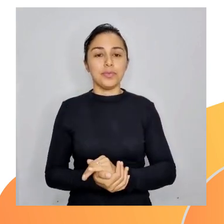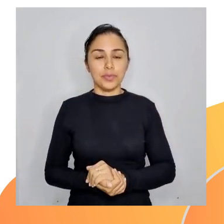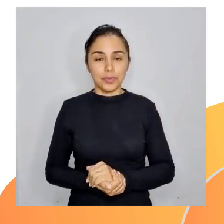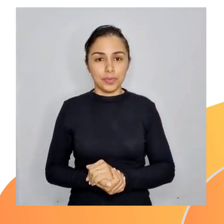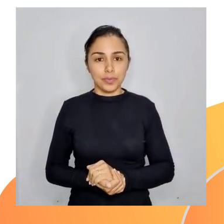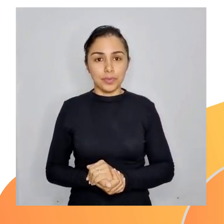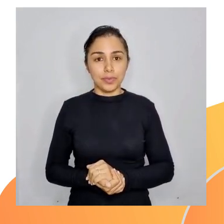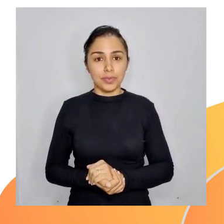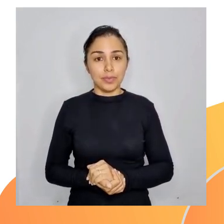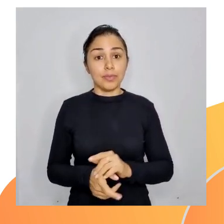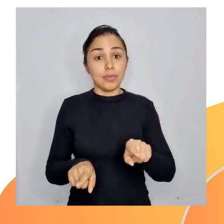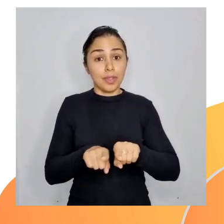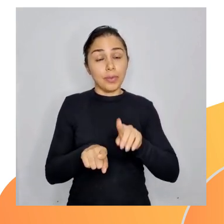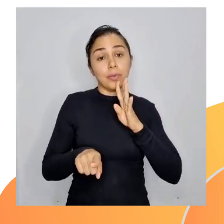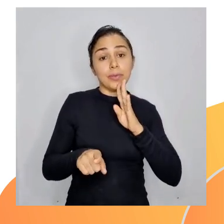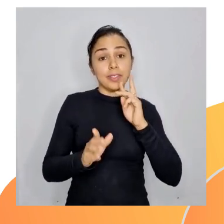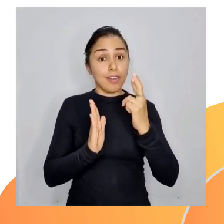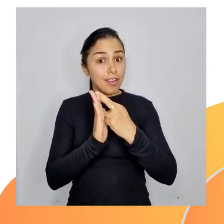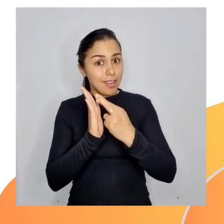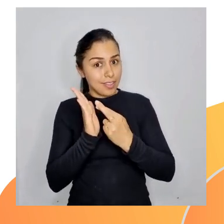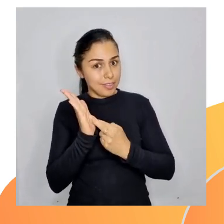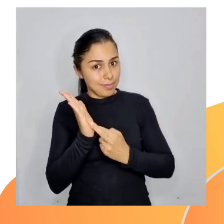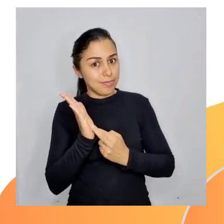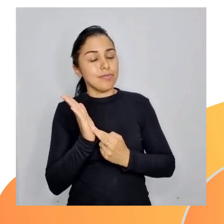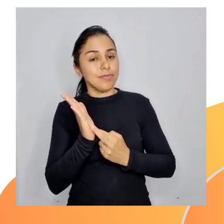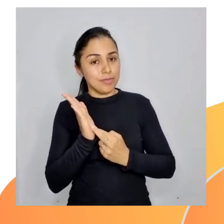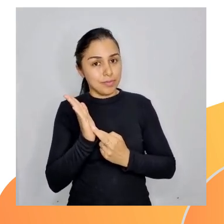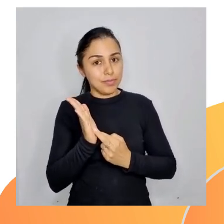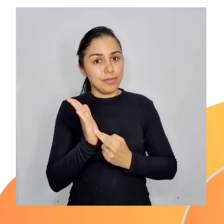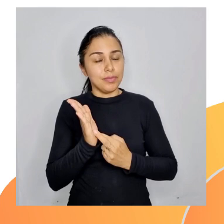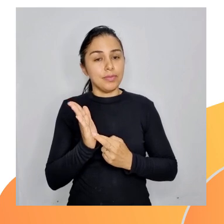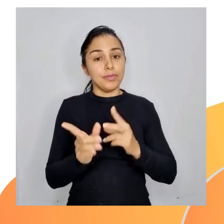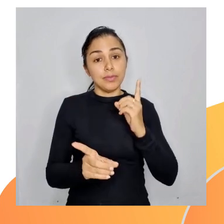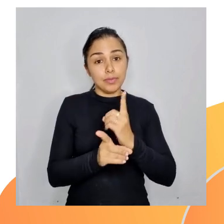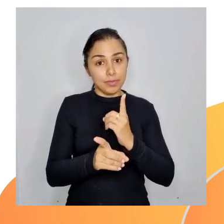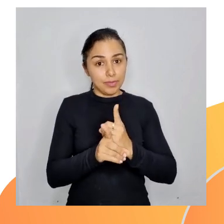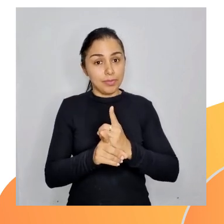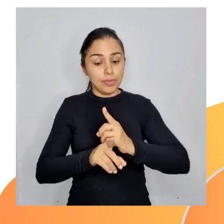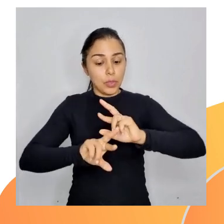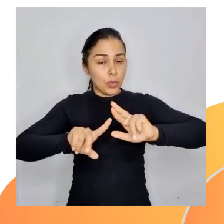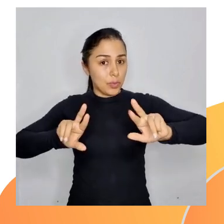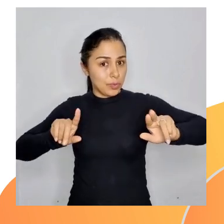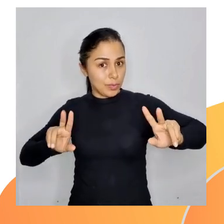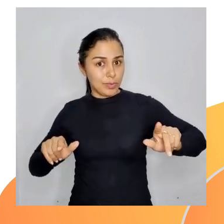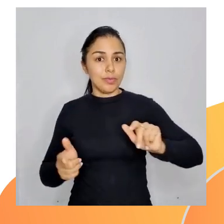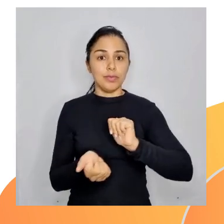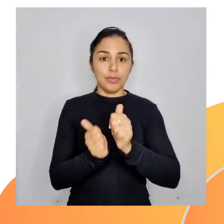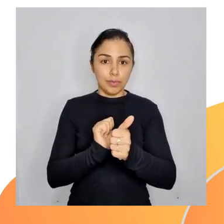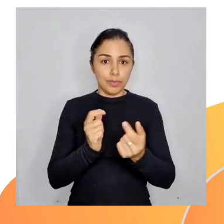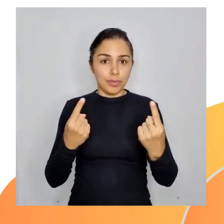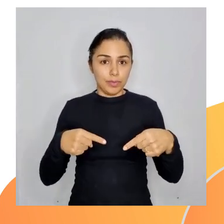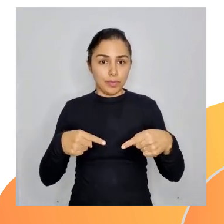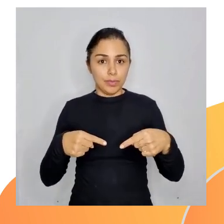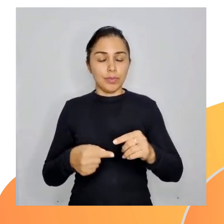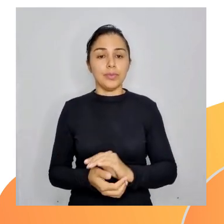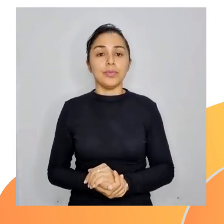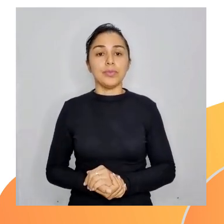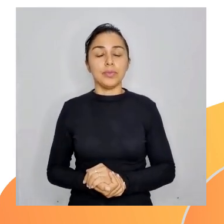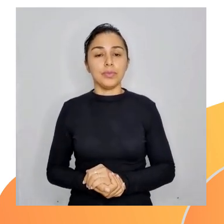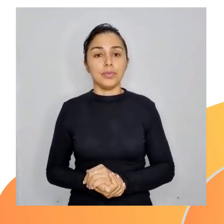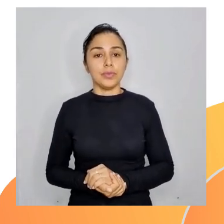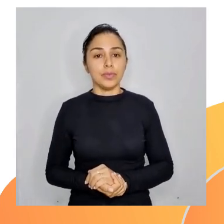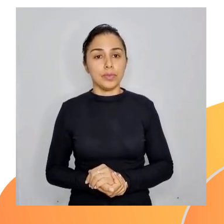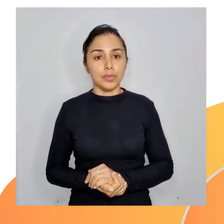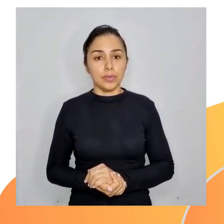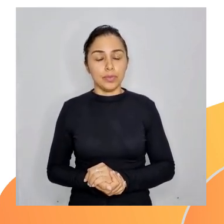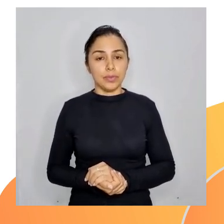e exigências corporais colocadas por esses e diferentes jogos aqui presentes. A unidade